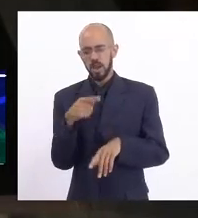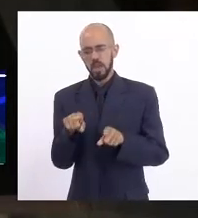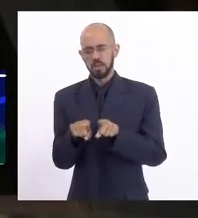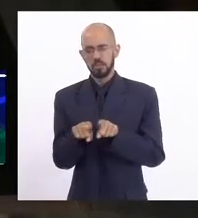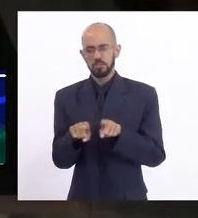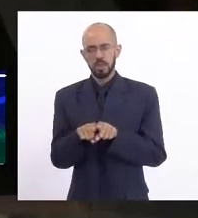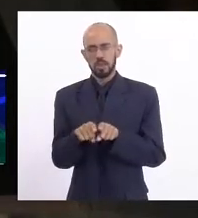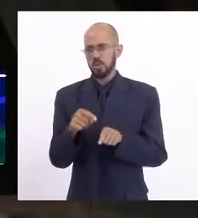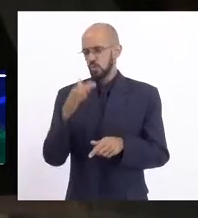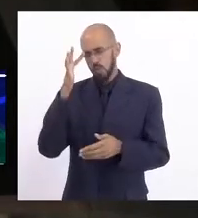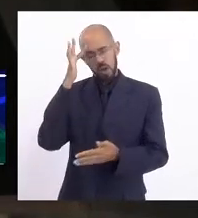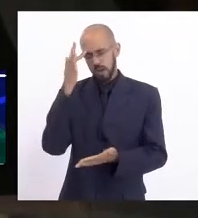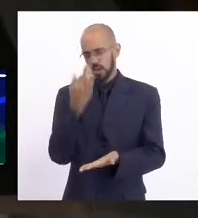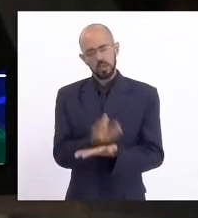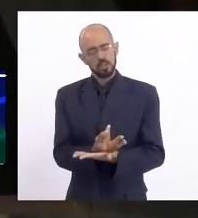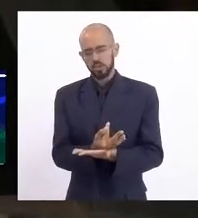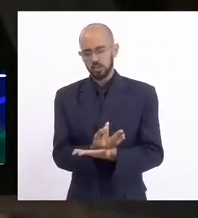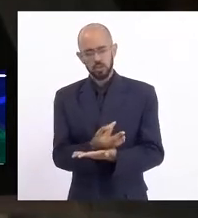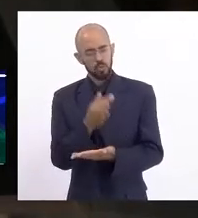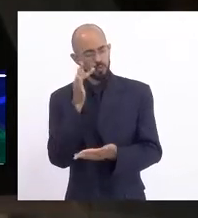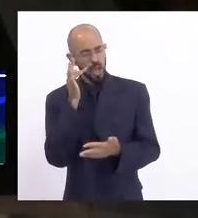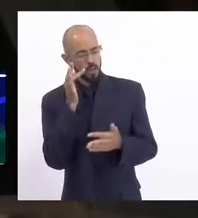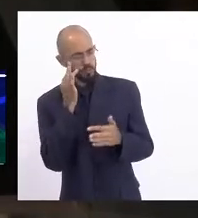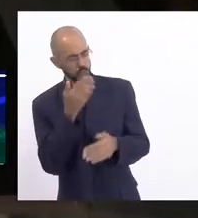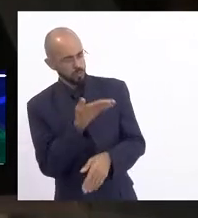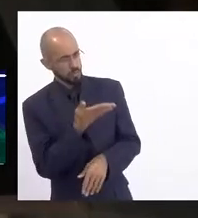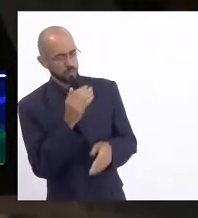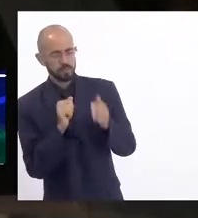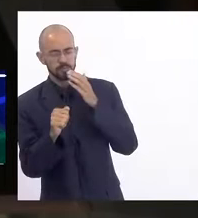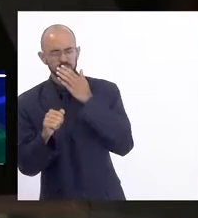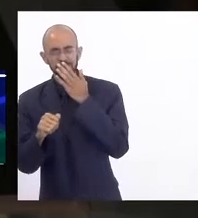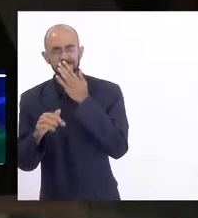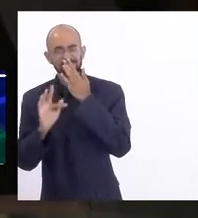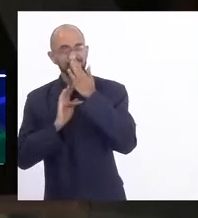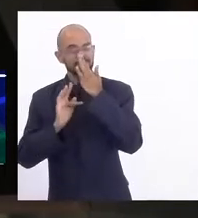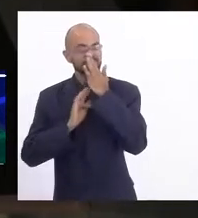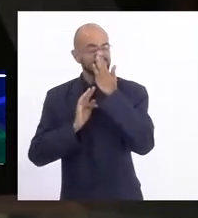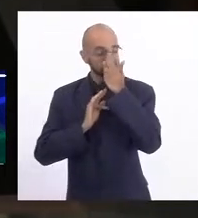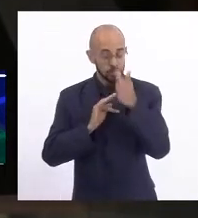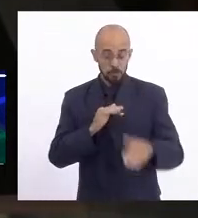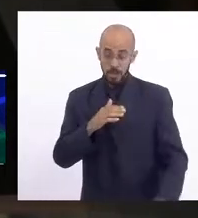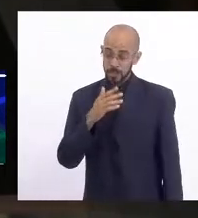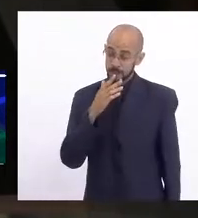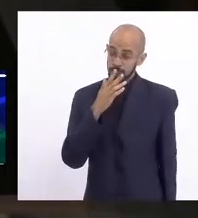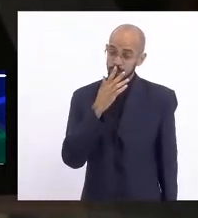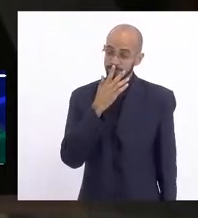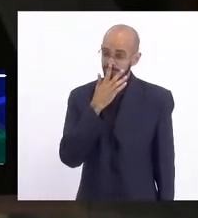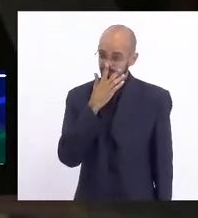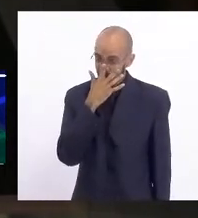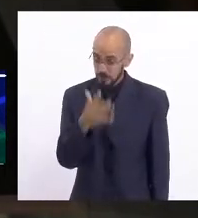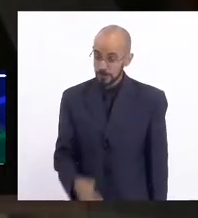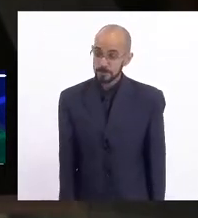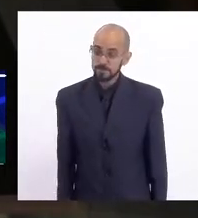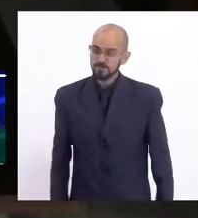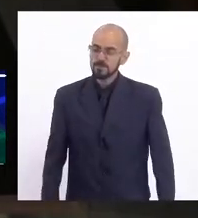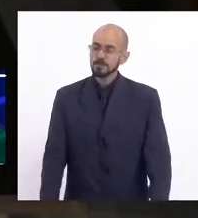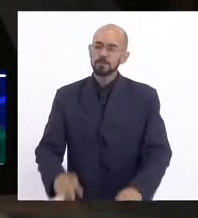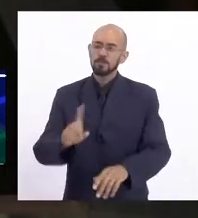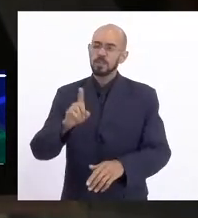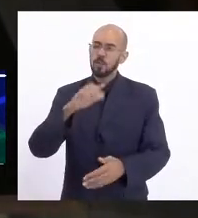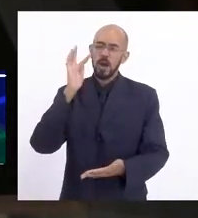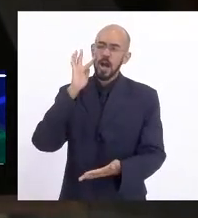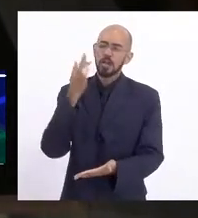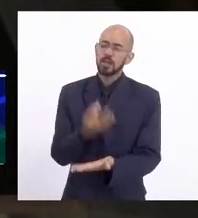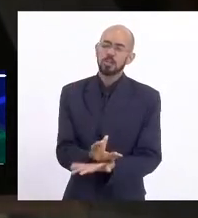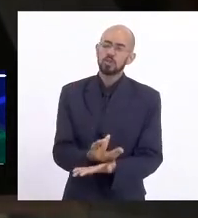não acredito, deputado Flávio Serafini, não acredito, deputada Marta Rocha, já discutimos sobre isso, que o modelo de